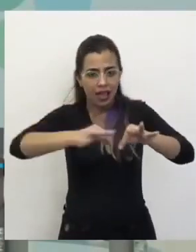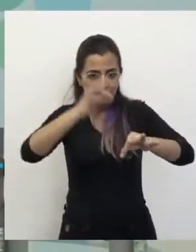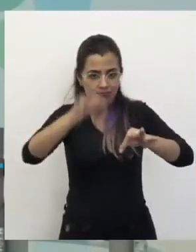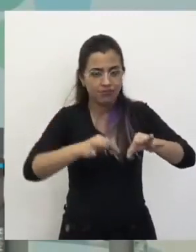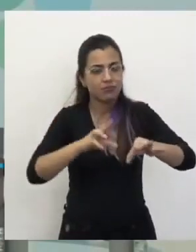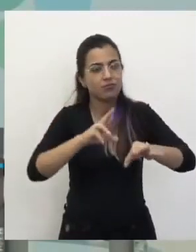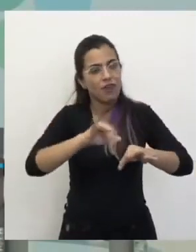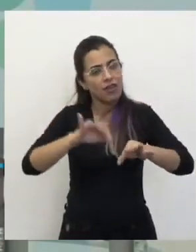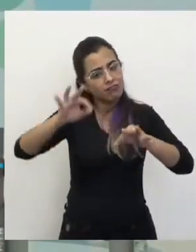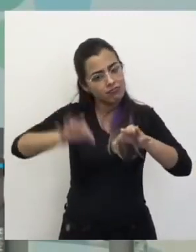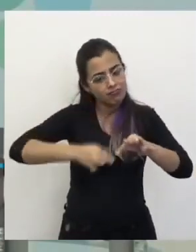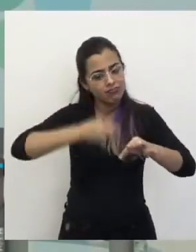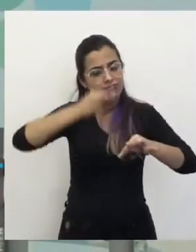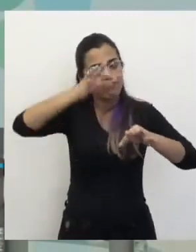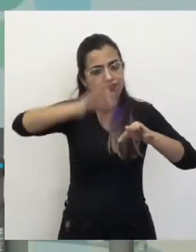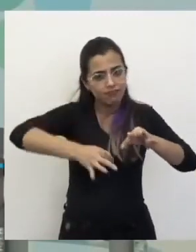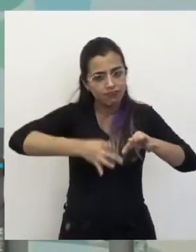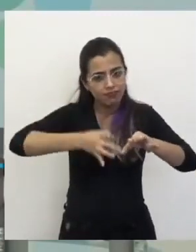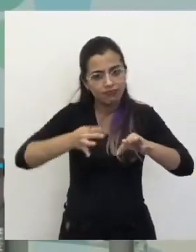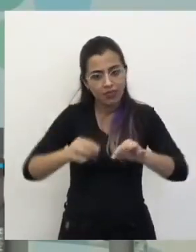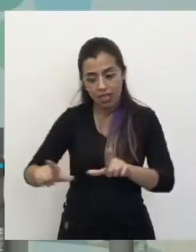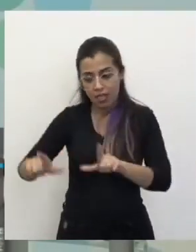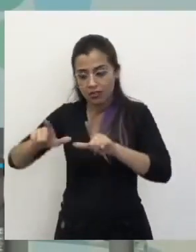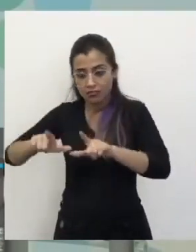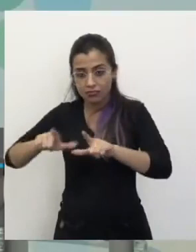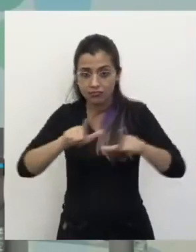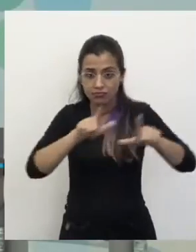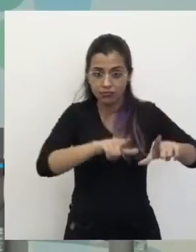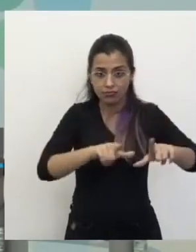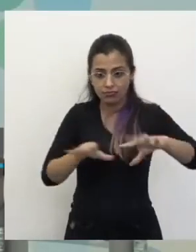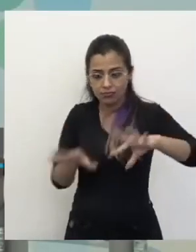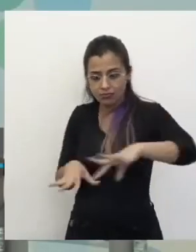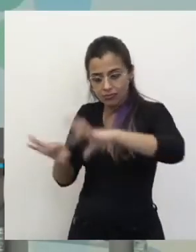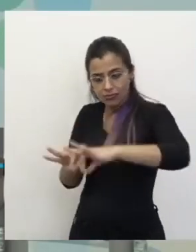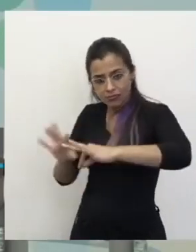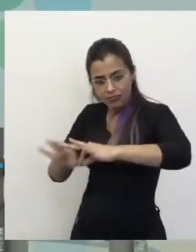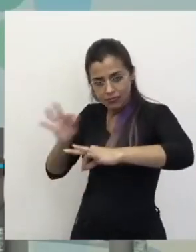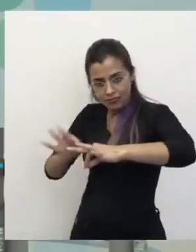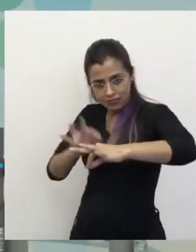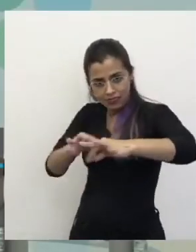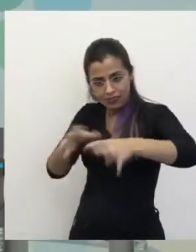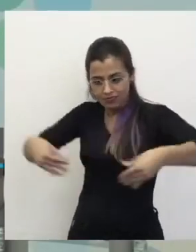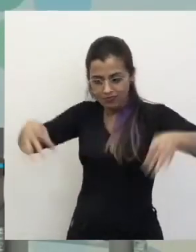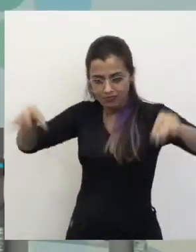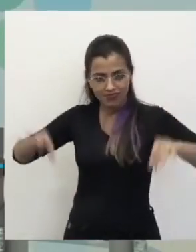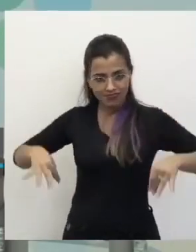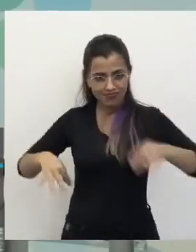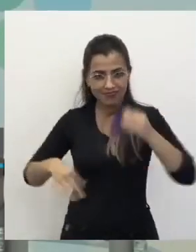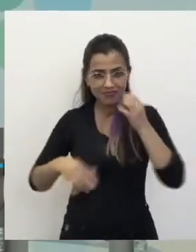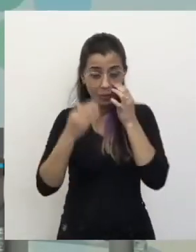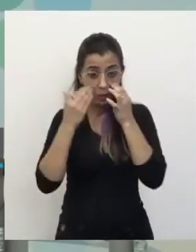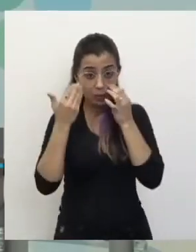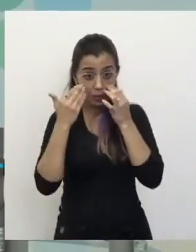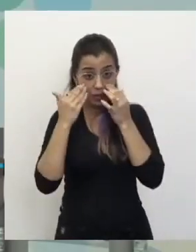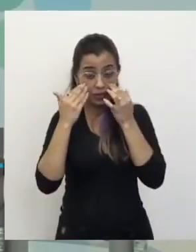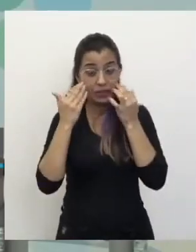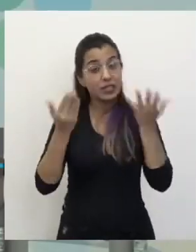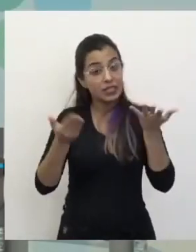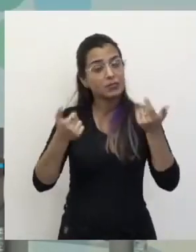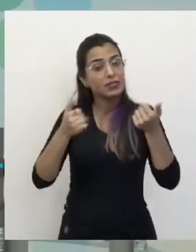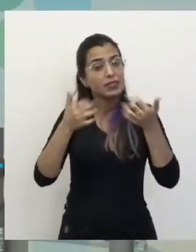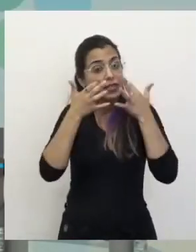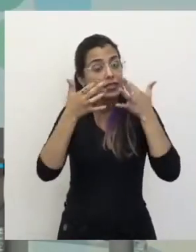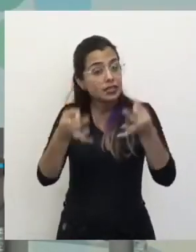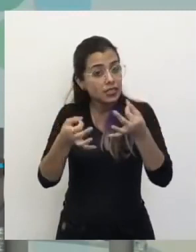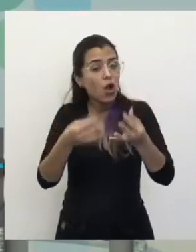colocando um retalho sobre o outro. E aí, gente, presta bem atenção, a gente tem que pensar em como a gente